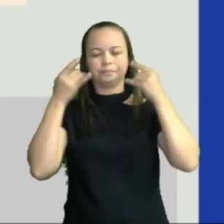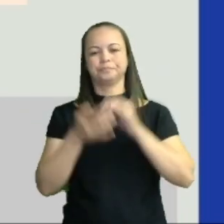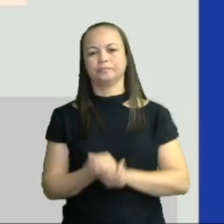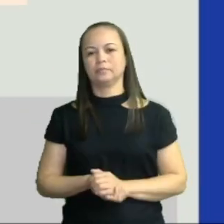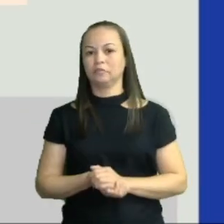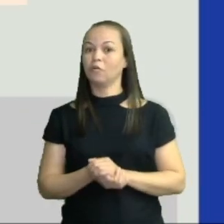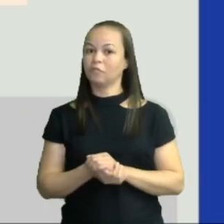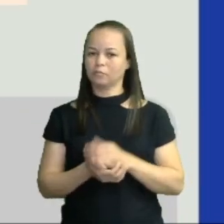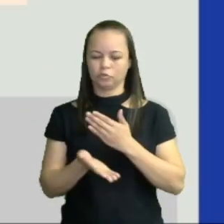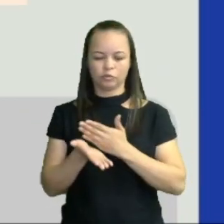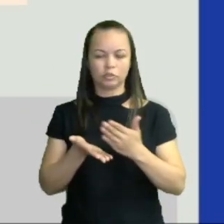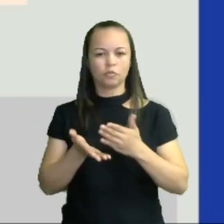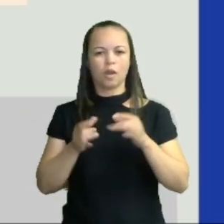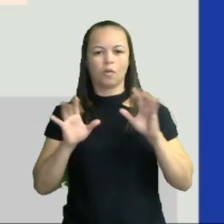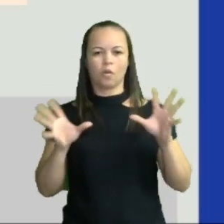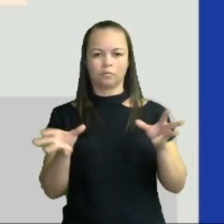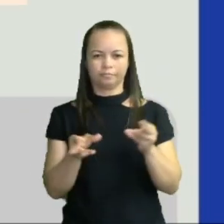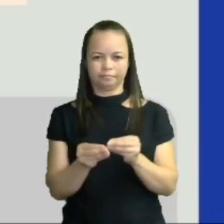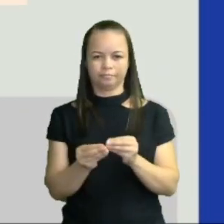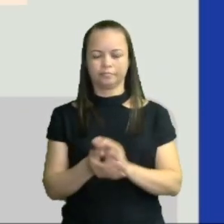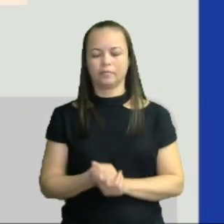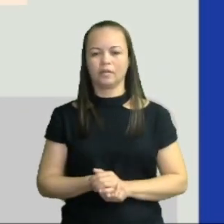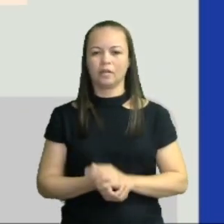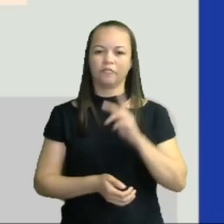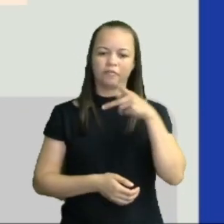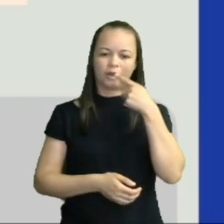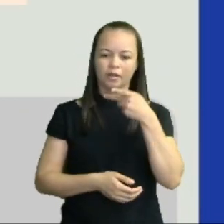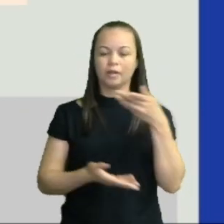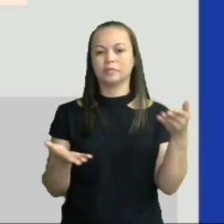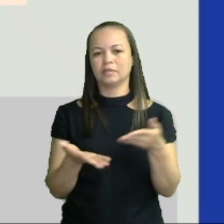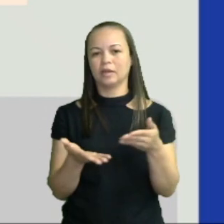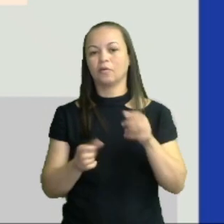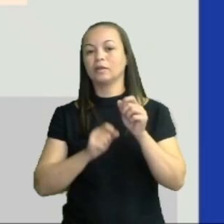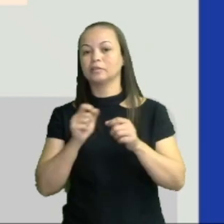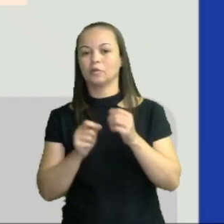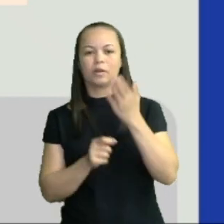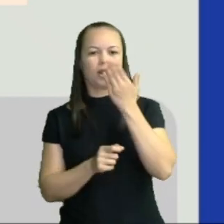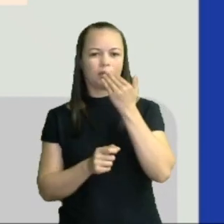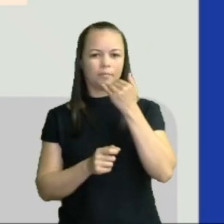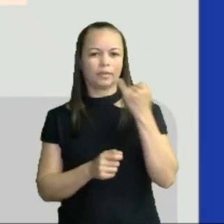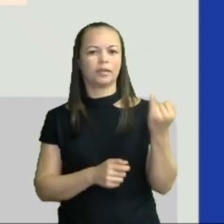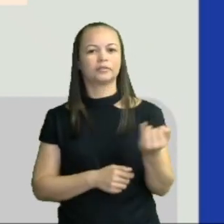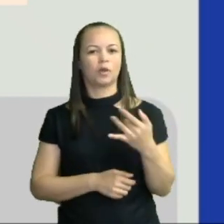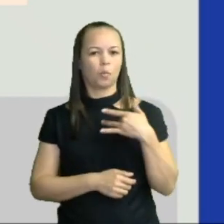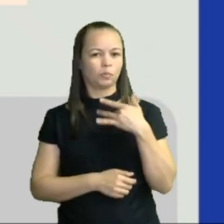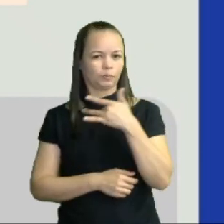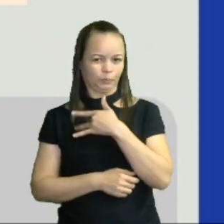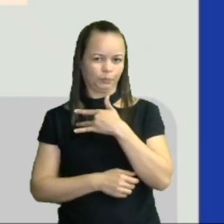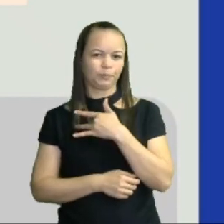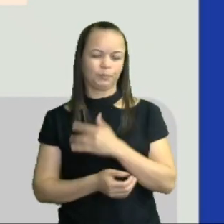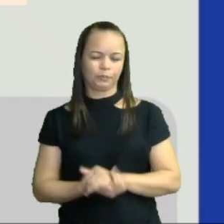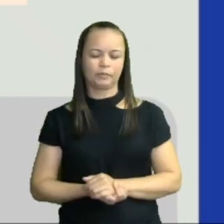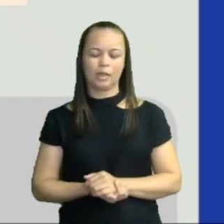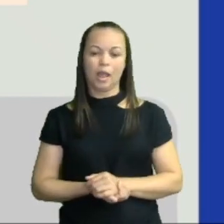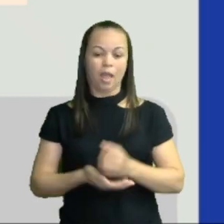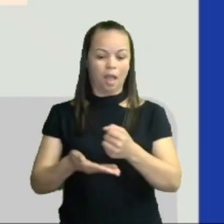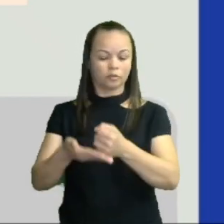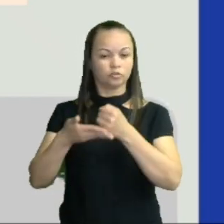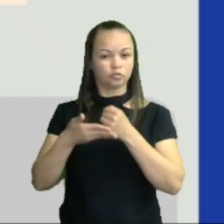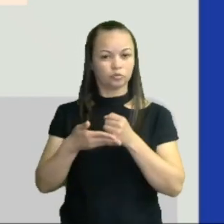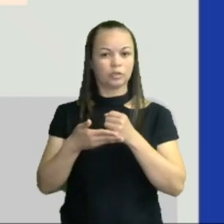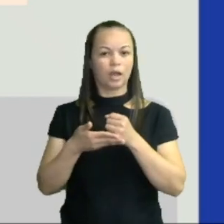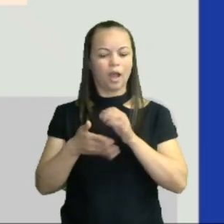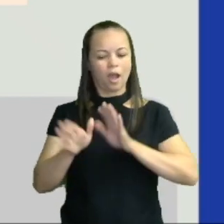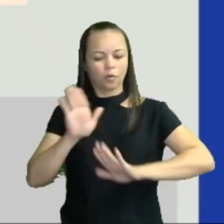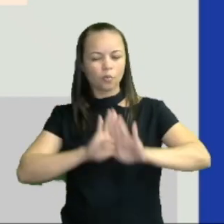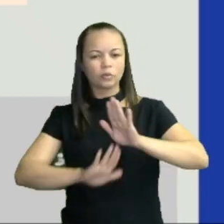nossa revisão. Falando um pouquinho agora sobre o que eu já disse sobre alimentação saudável. Ela que nos ajuda a cuidar